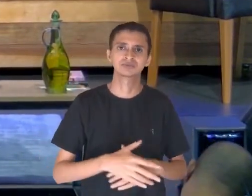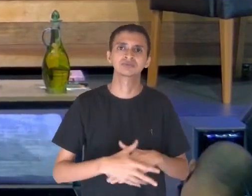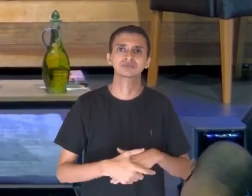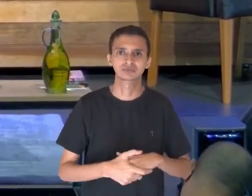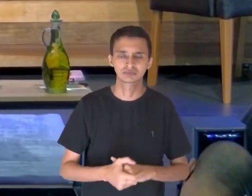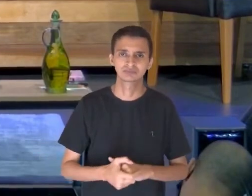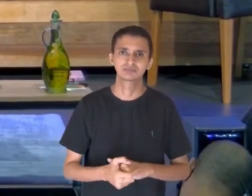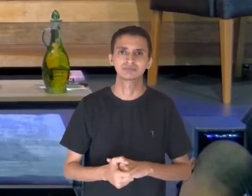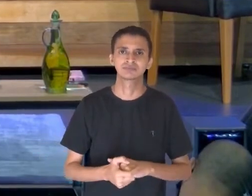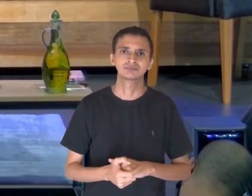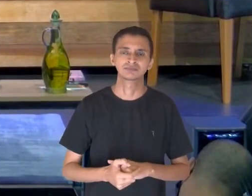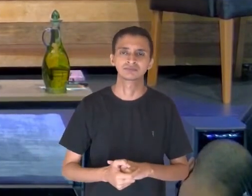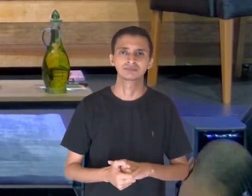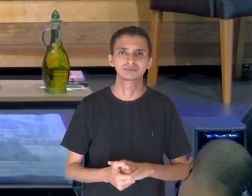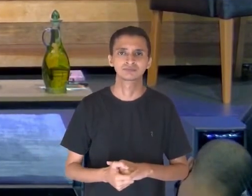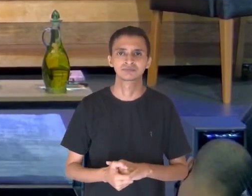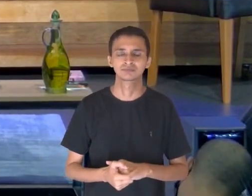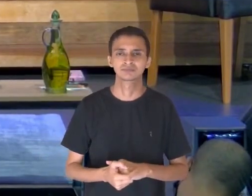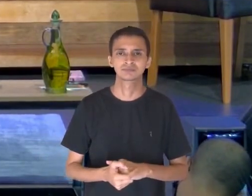polêmico.